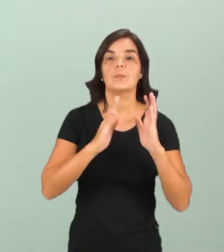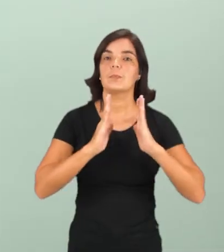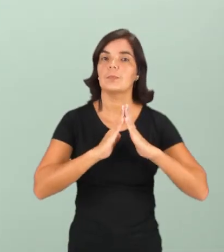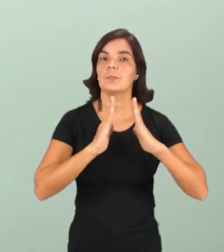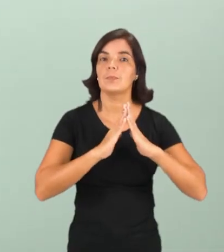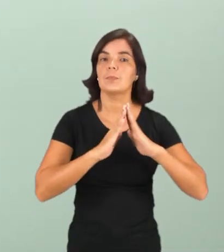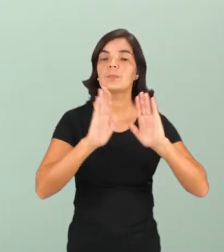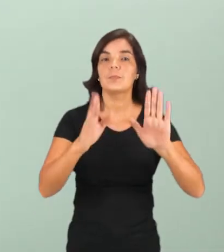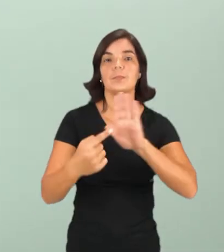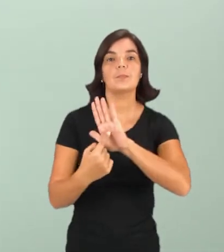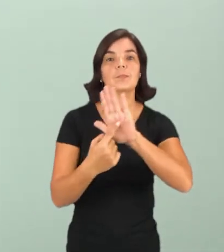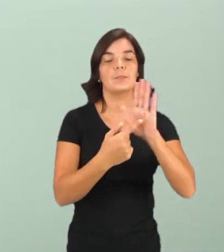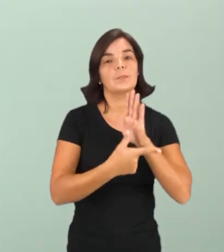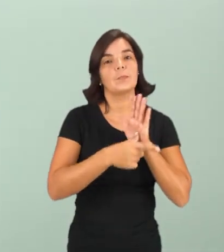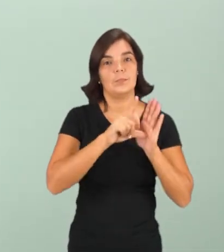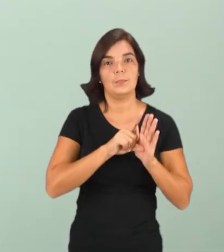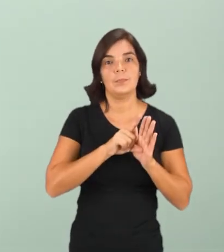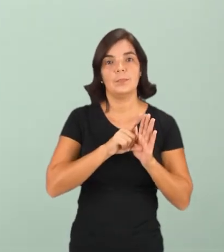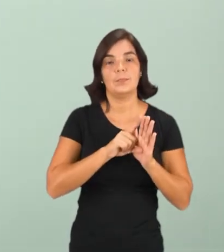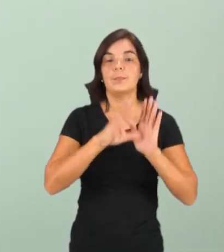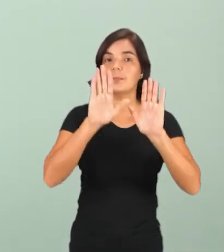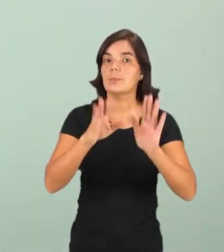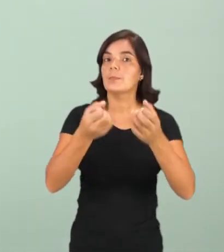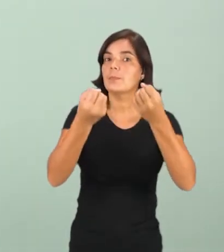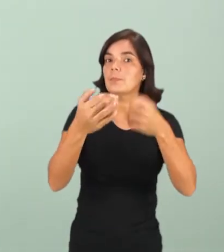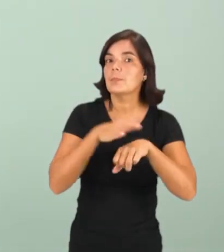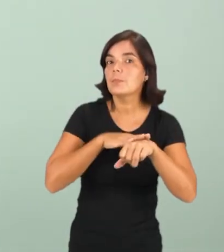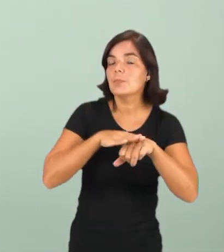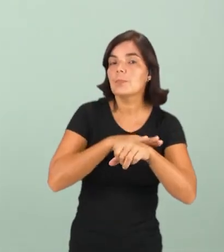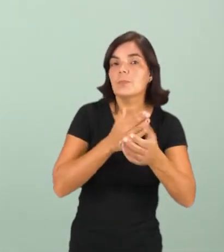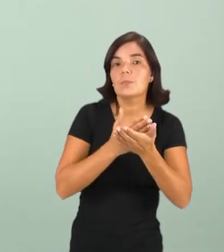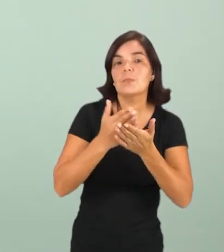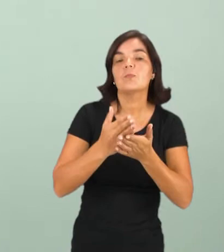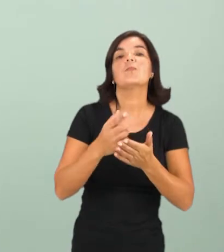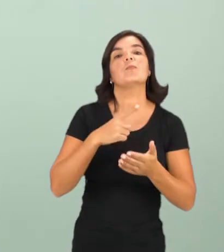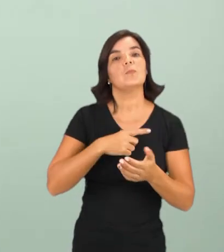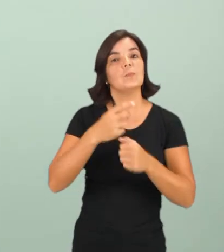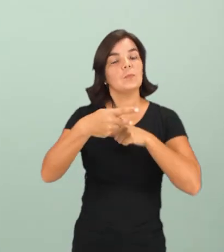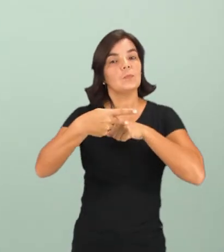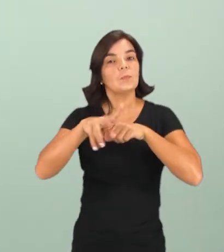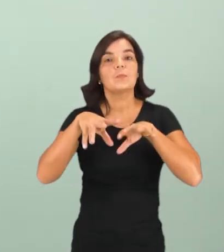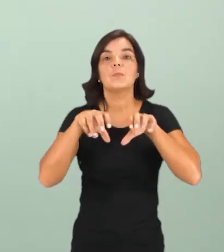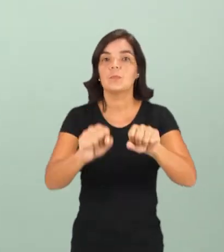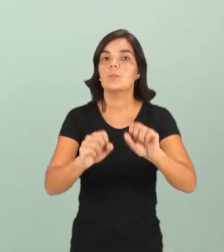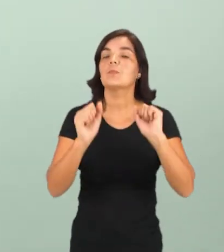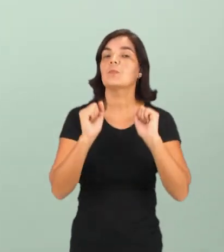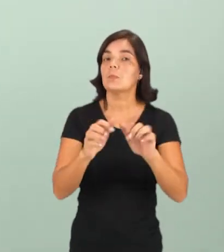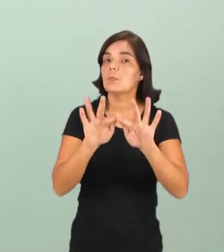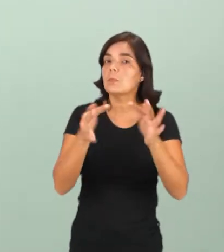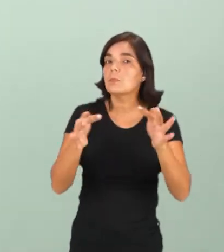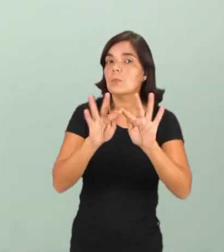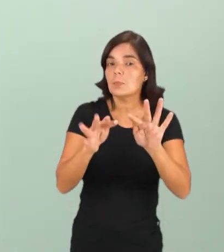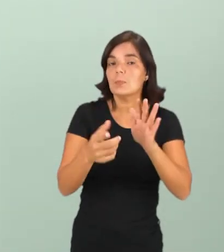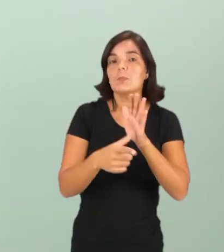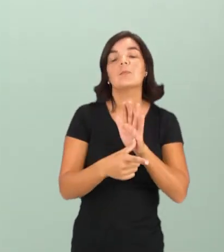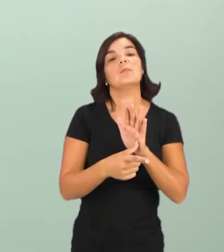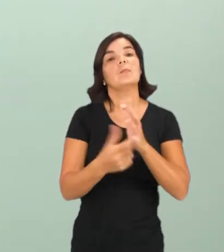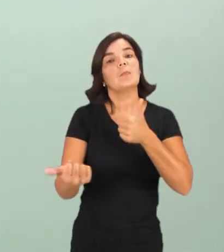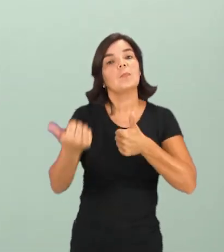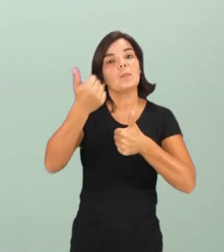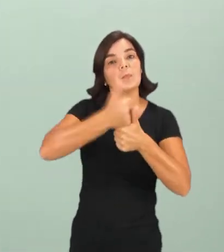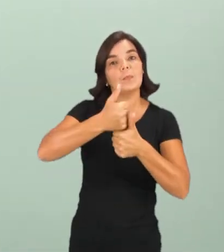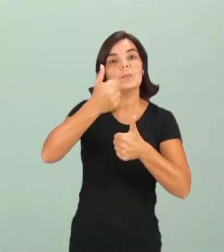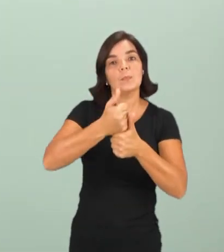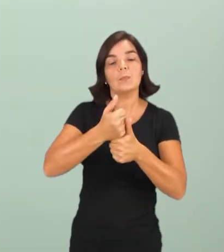tinha sido mencionada anteriormente. Como a gente conversou lá no início, os meus pronomes possessivos, eles podem simplesmente vir a